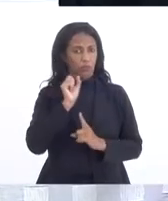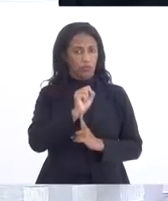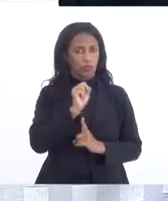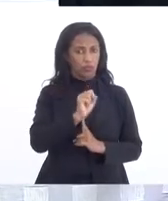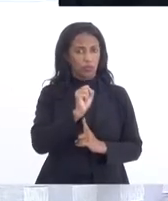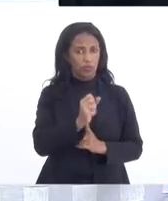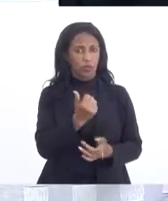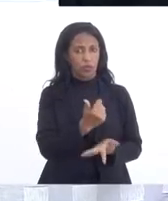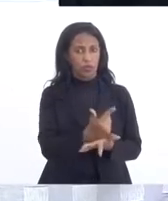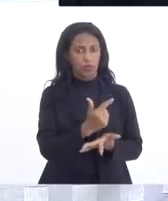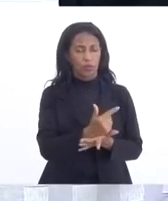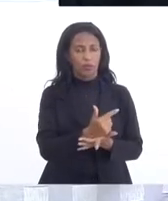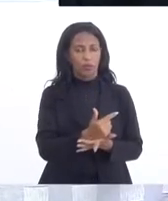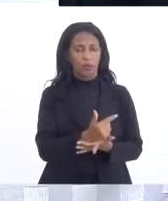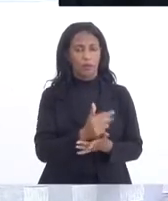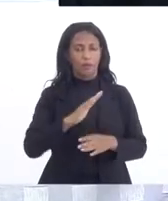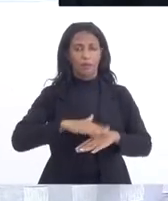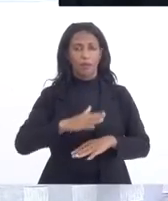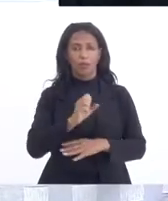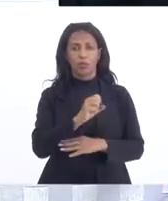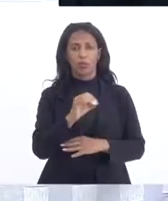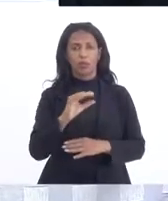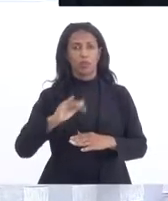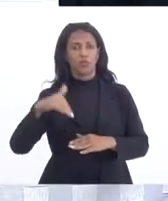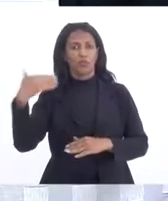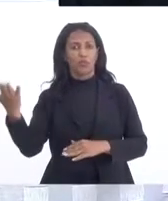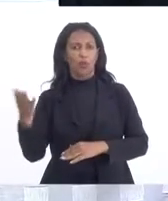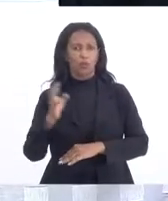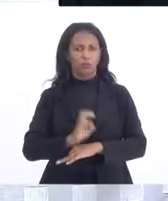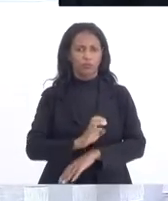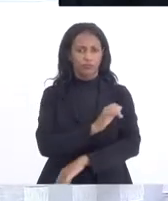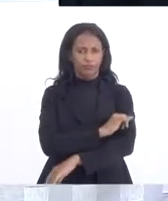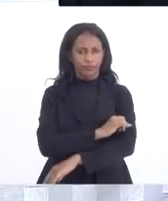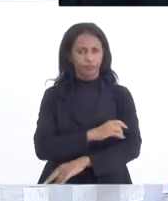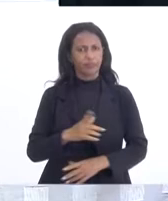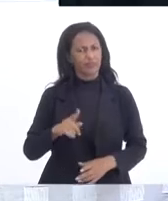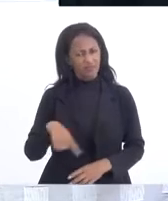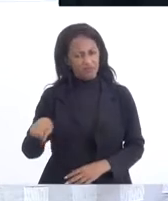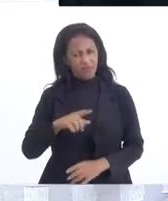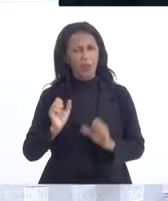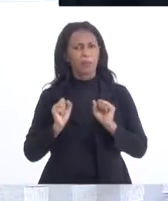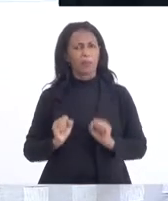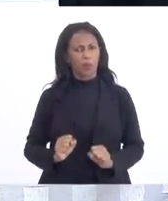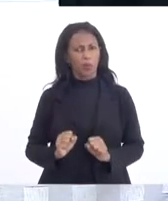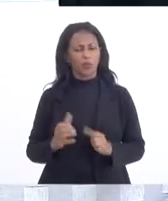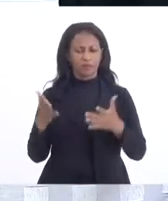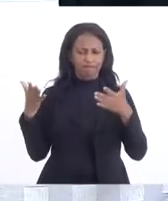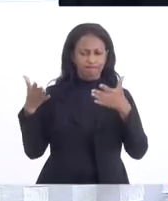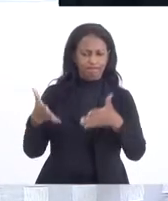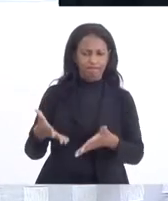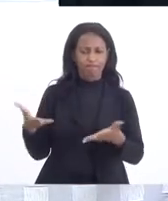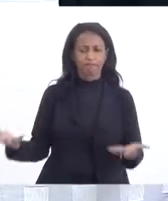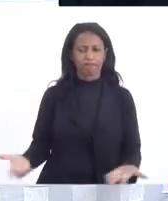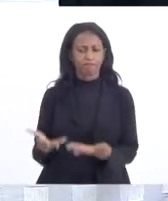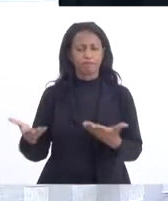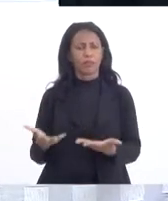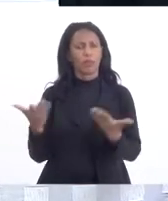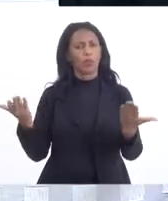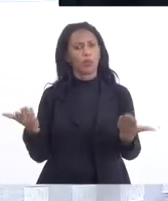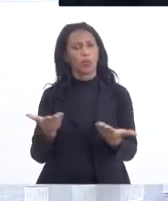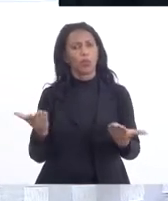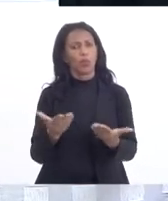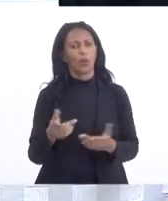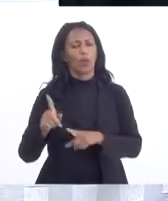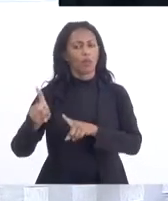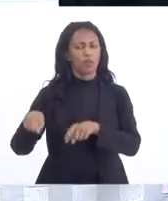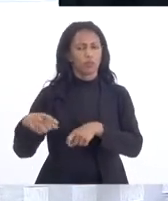que a gente compra, mais de 80% vem de fora do estado do Rio de Janeiro. E a gente tem potencialidade que a gente precisa dar atenção, como ouvimos aqui hoje, a questão